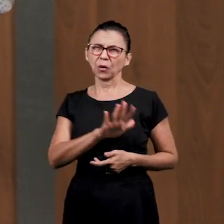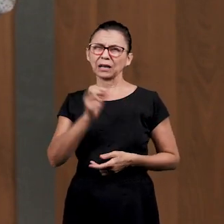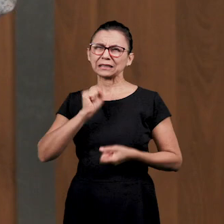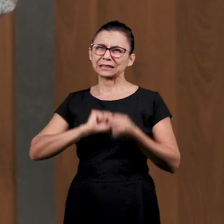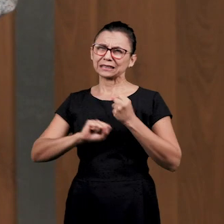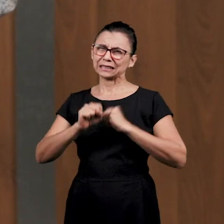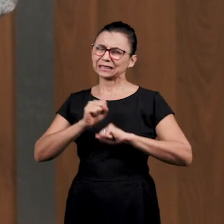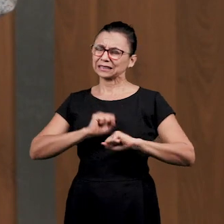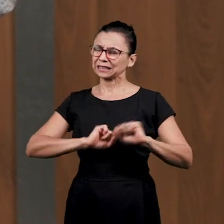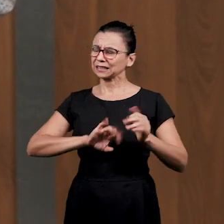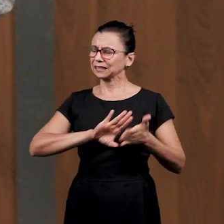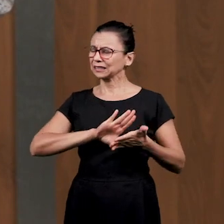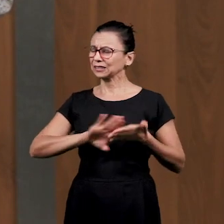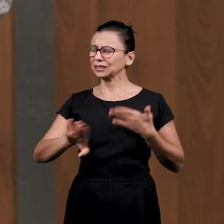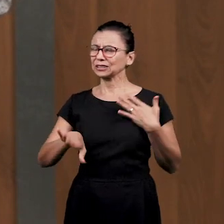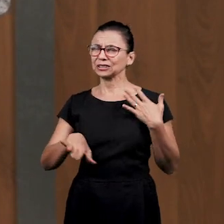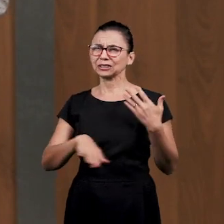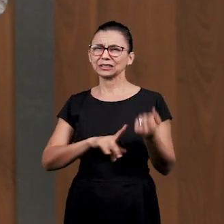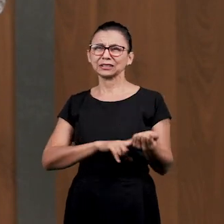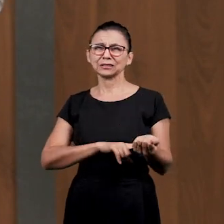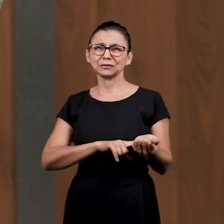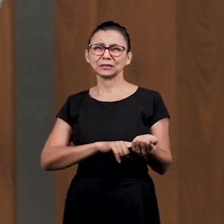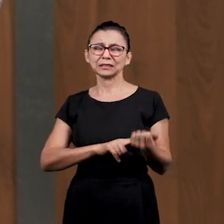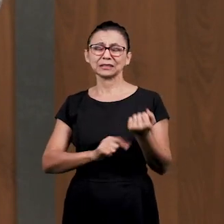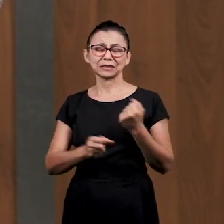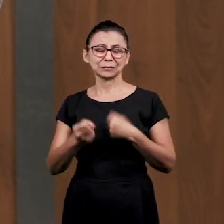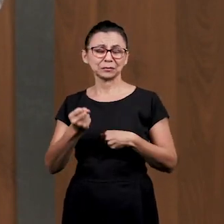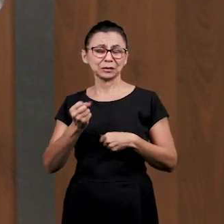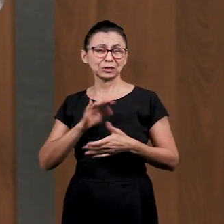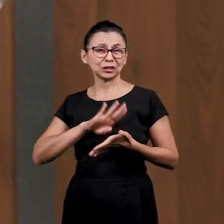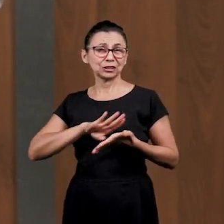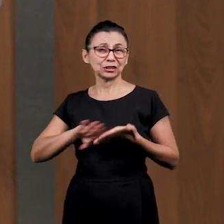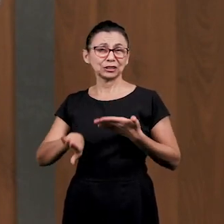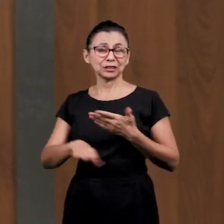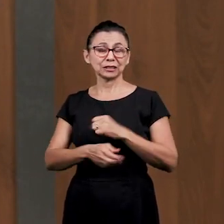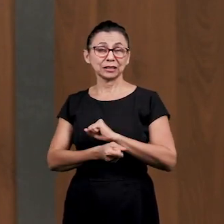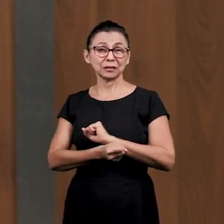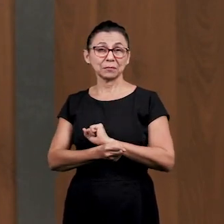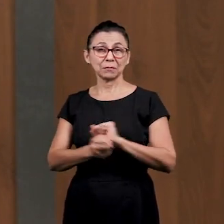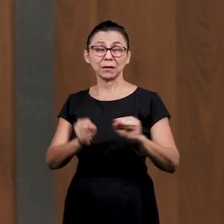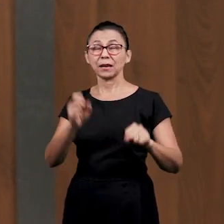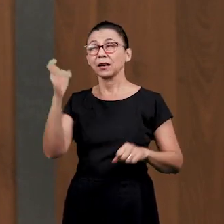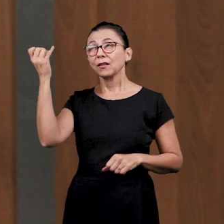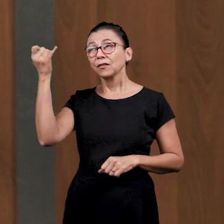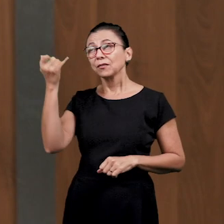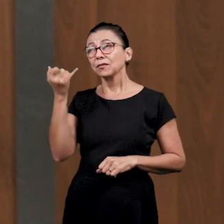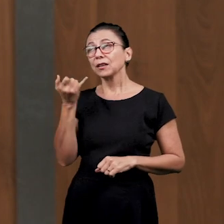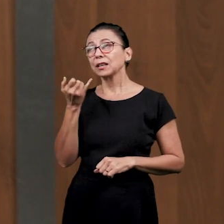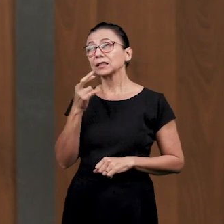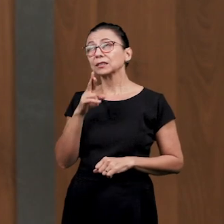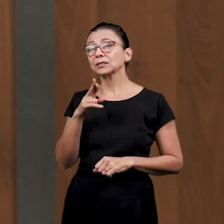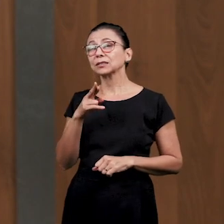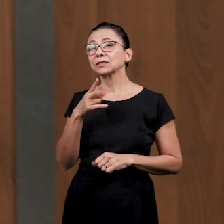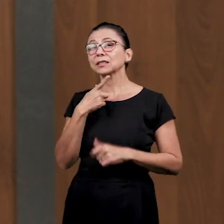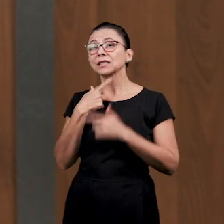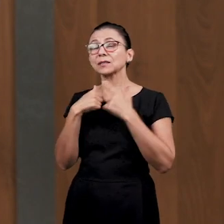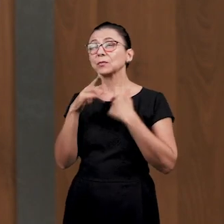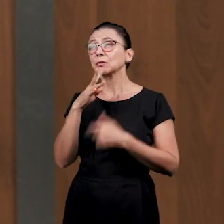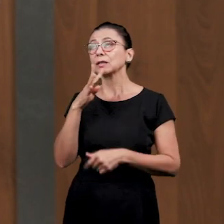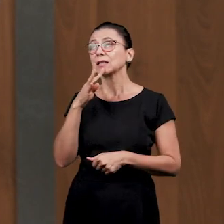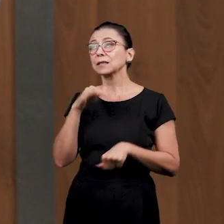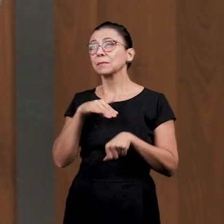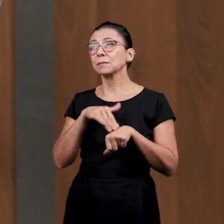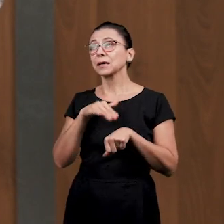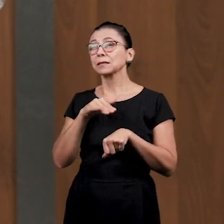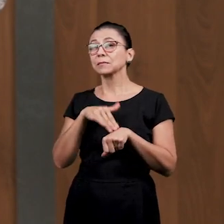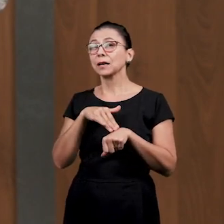toda ansiedade, toda inquietação, Senhor, e fala conosco. Porque queremos Te conhecer melhor,